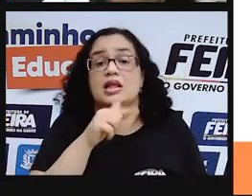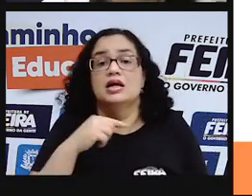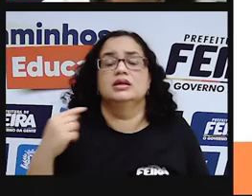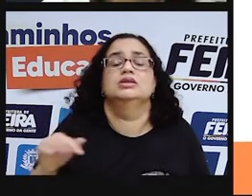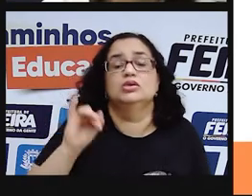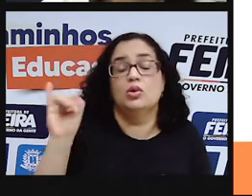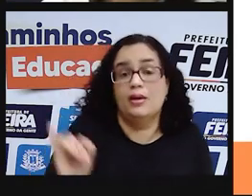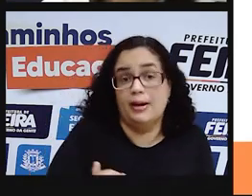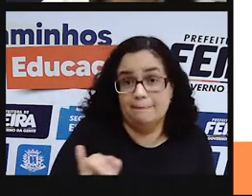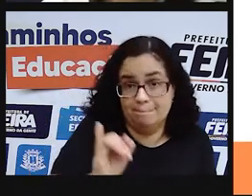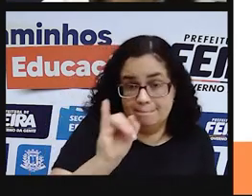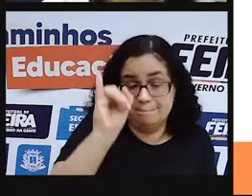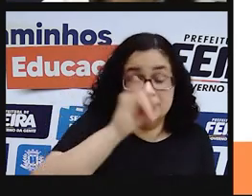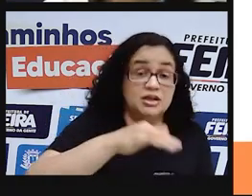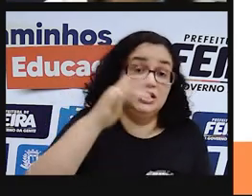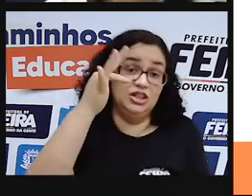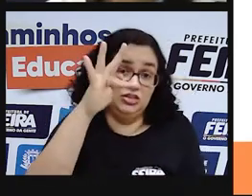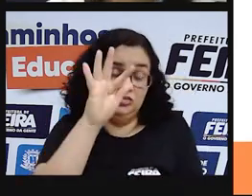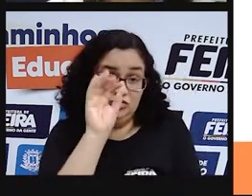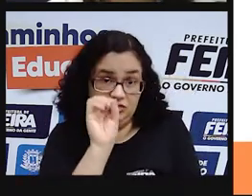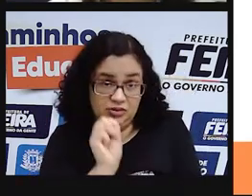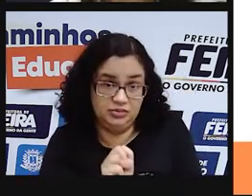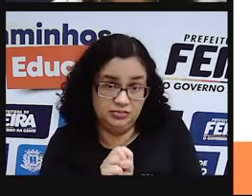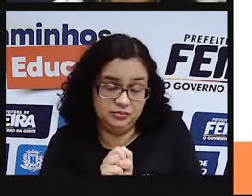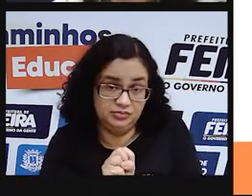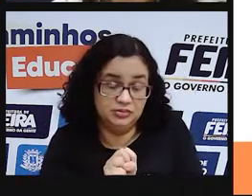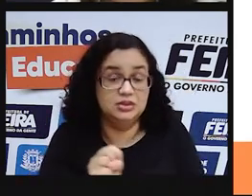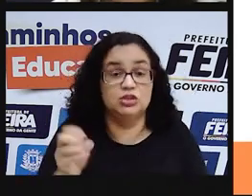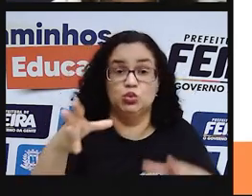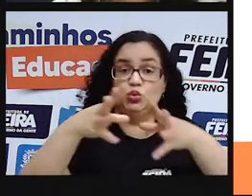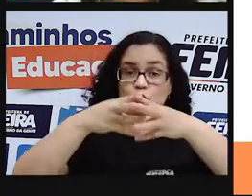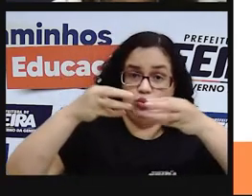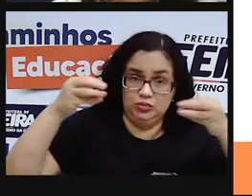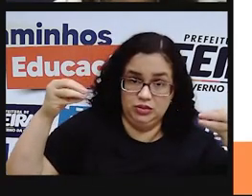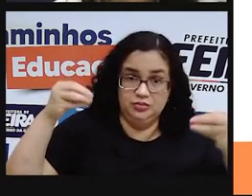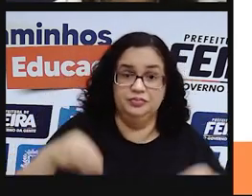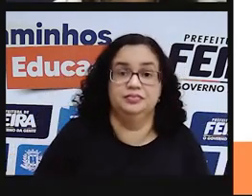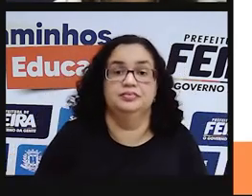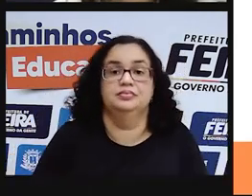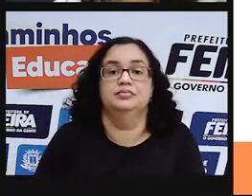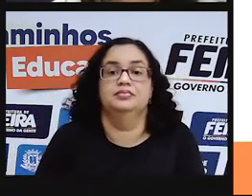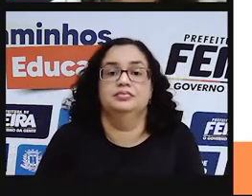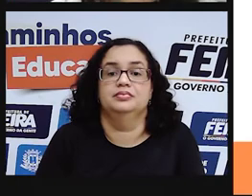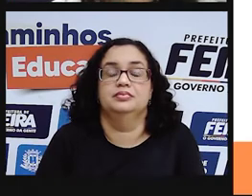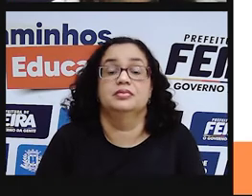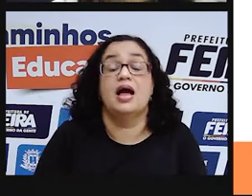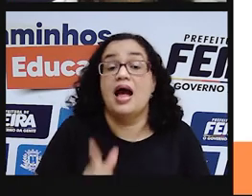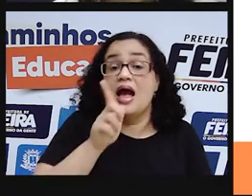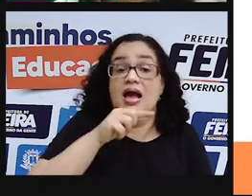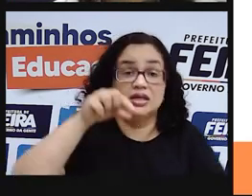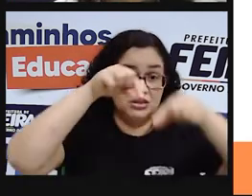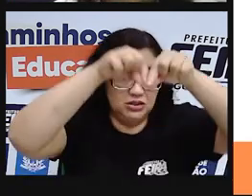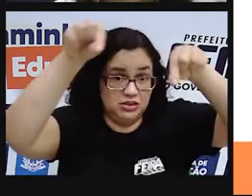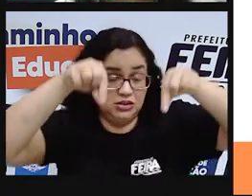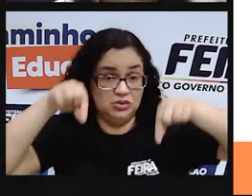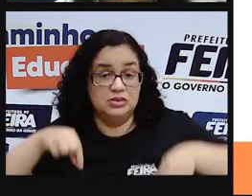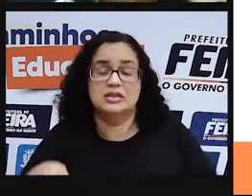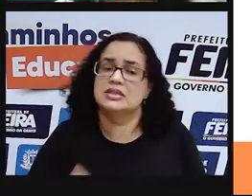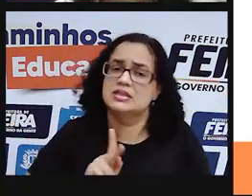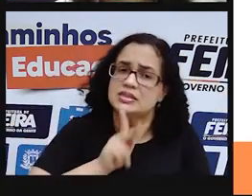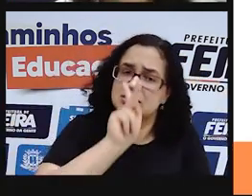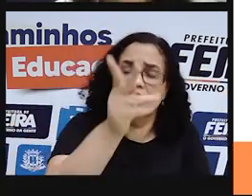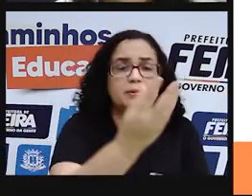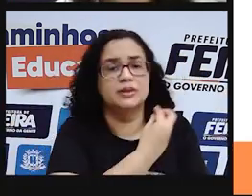que são tão importantes para Feira de Santana estão desaparecendo e as Lagoas que sempre